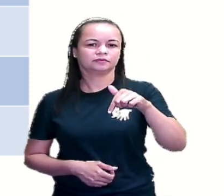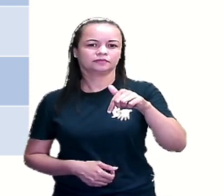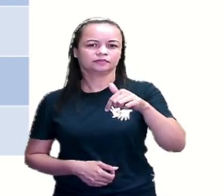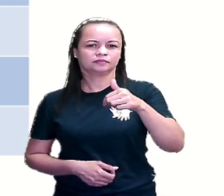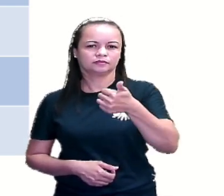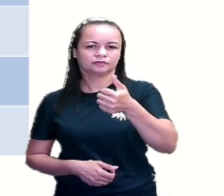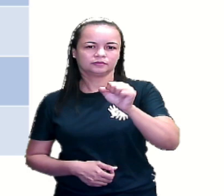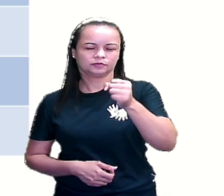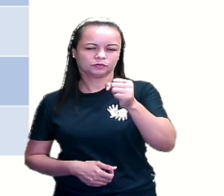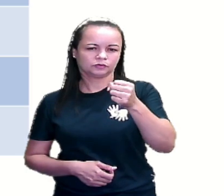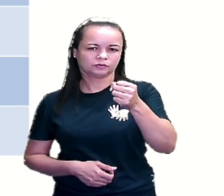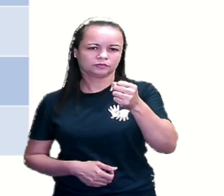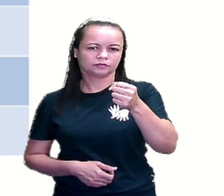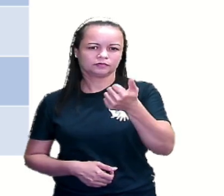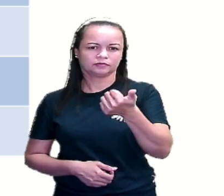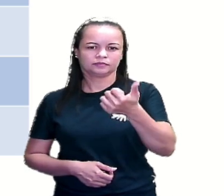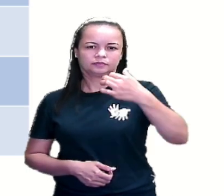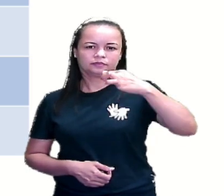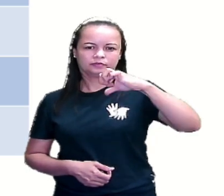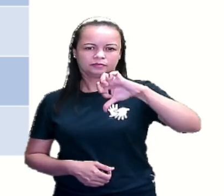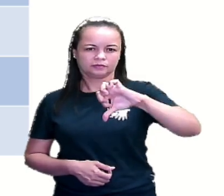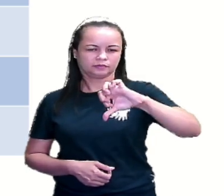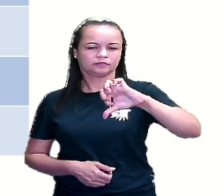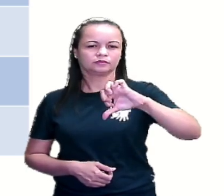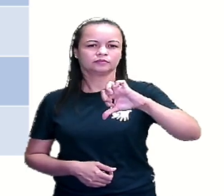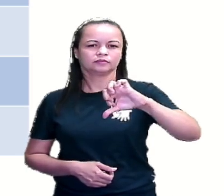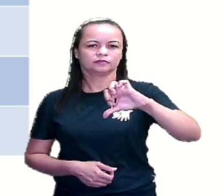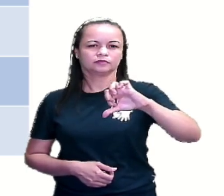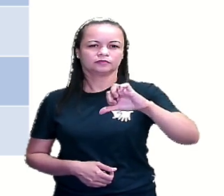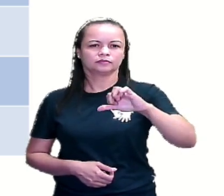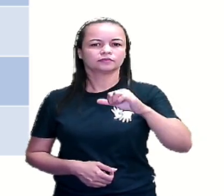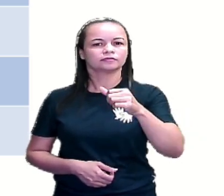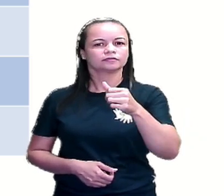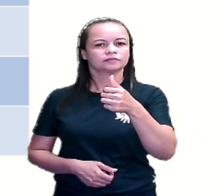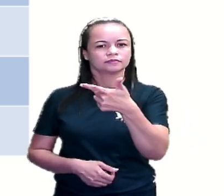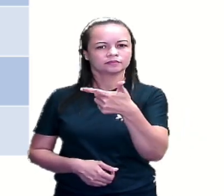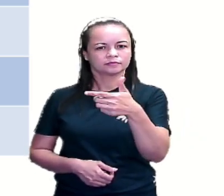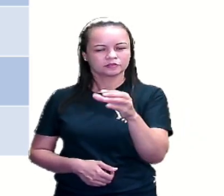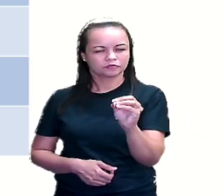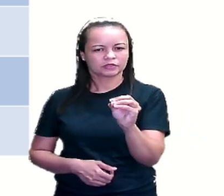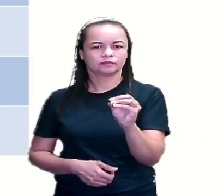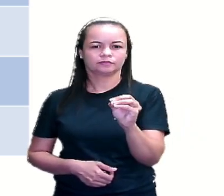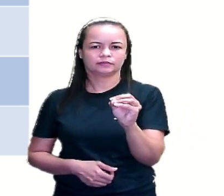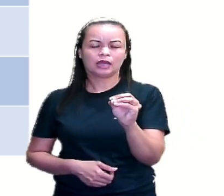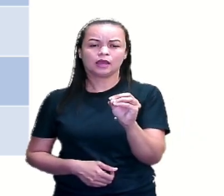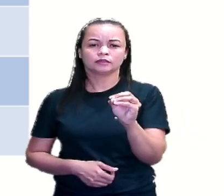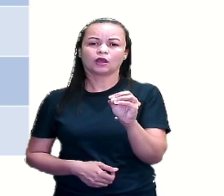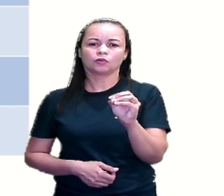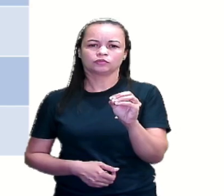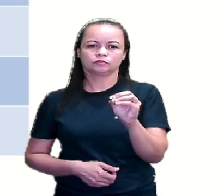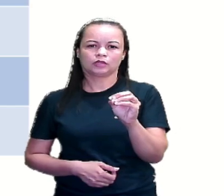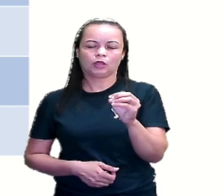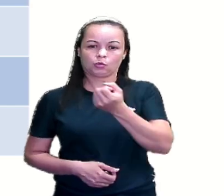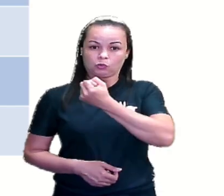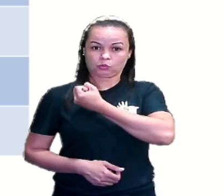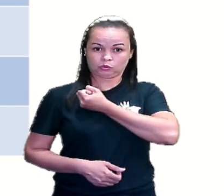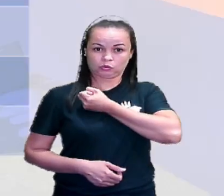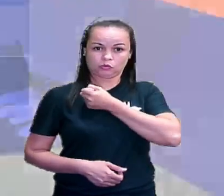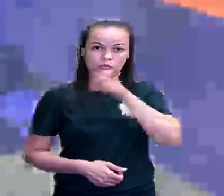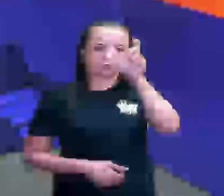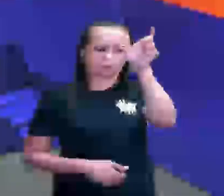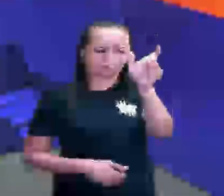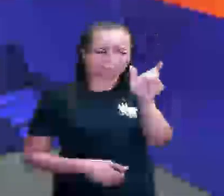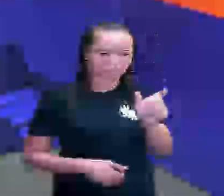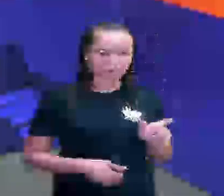17, 18, 19, 20. Então, a gente já tem